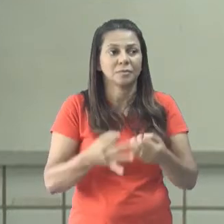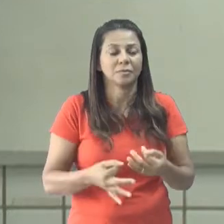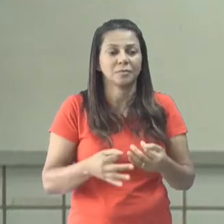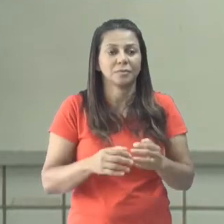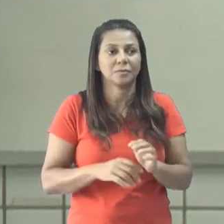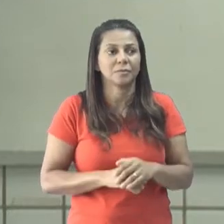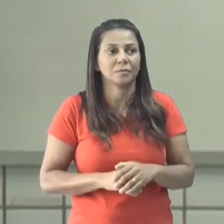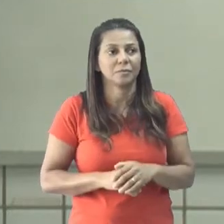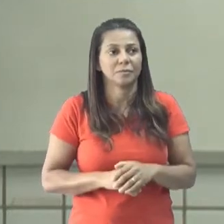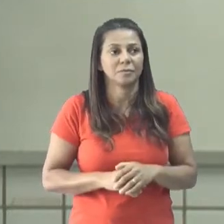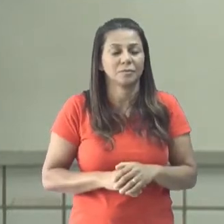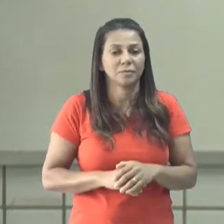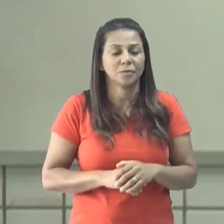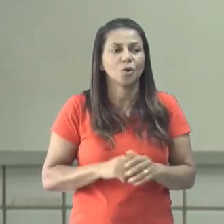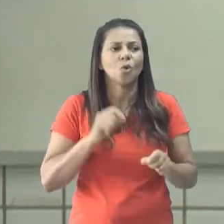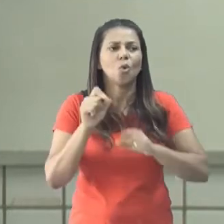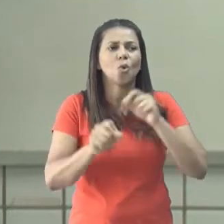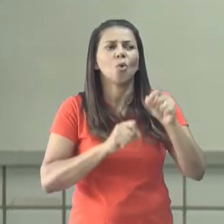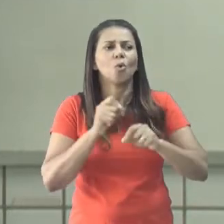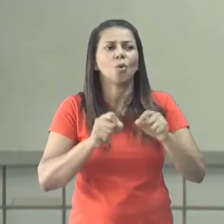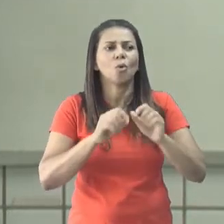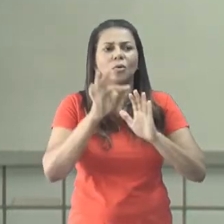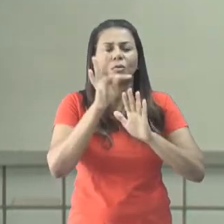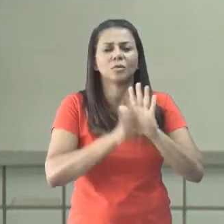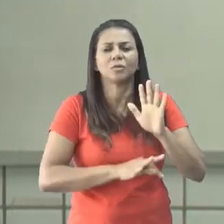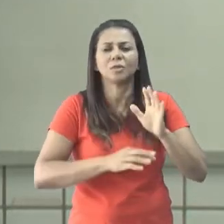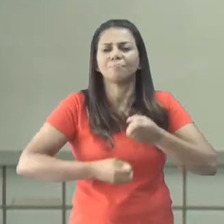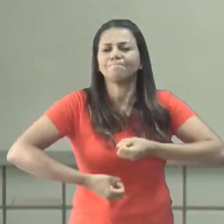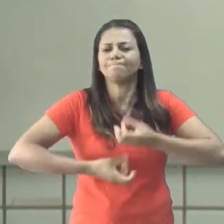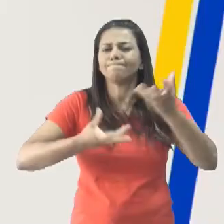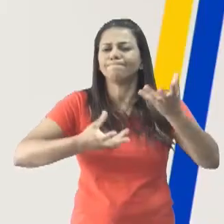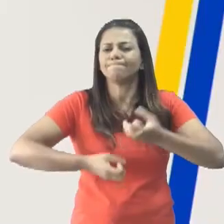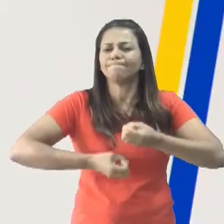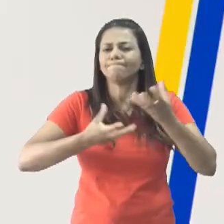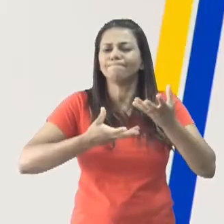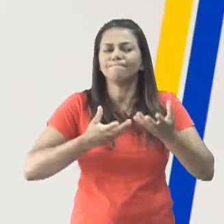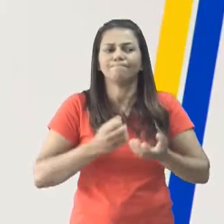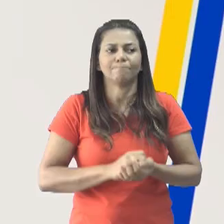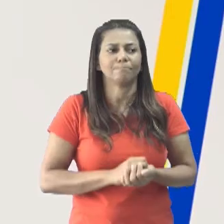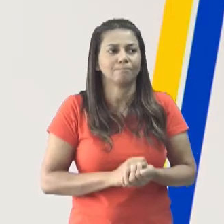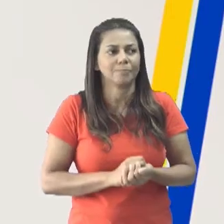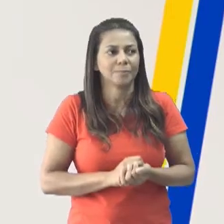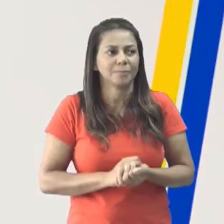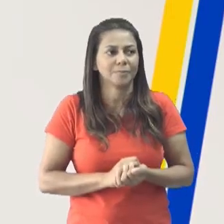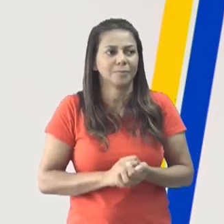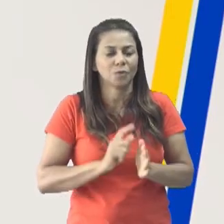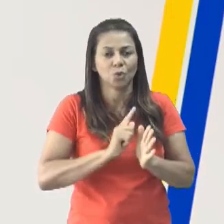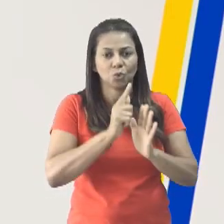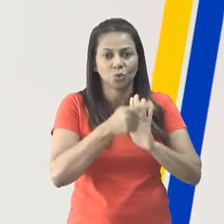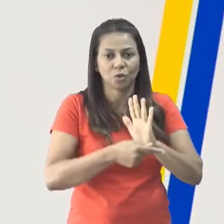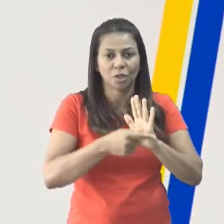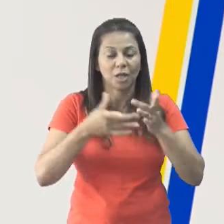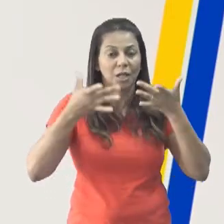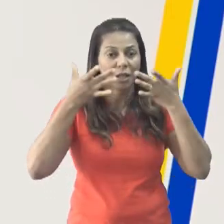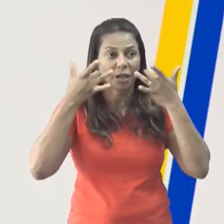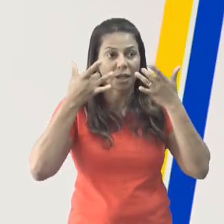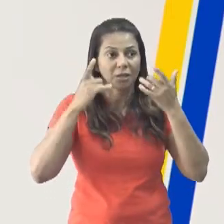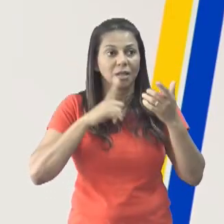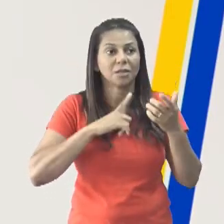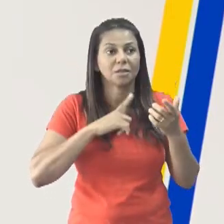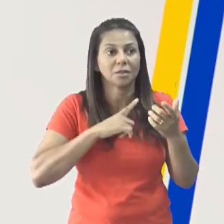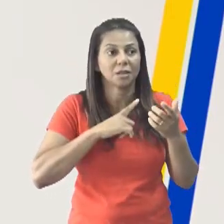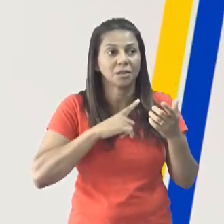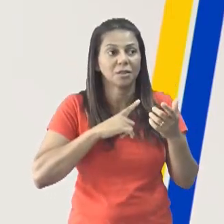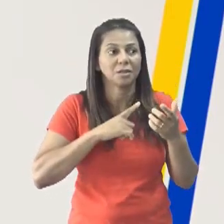desse gênero. O que é texto dramático? O gênero teatral faz